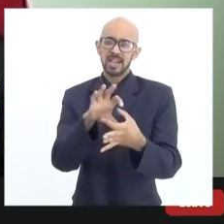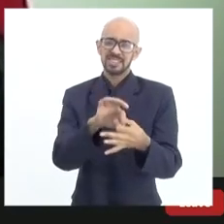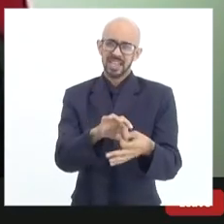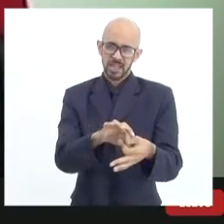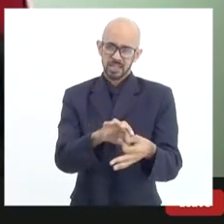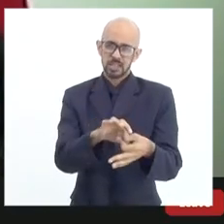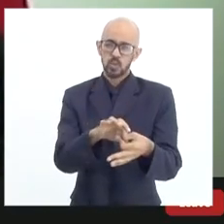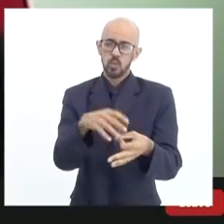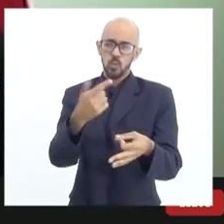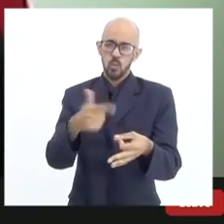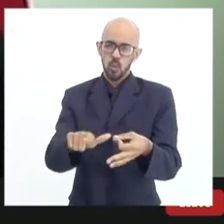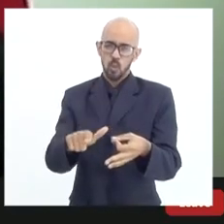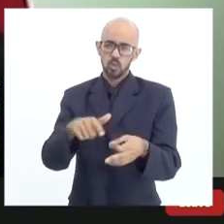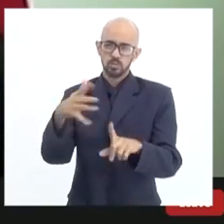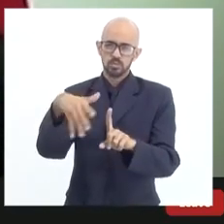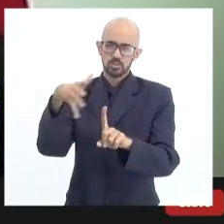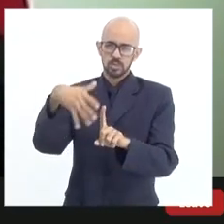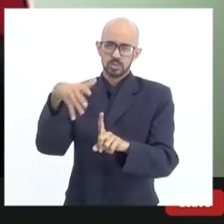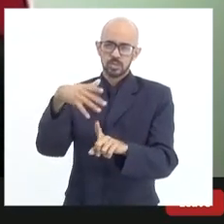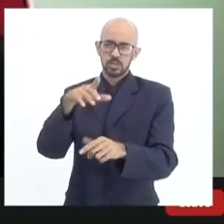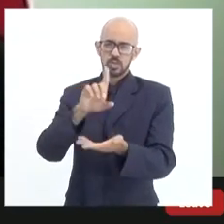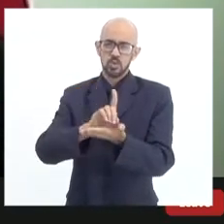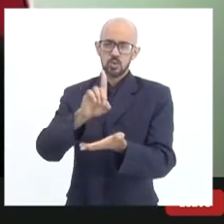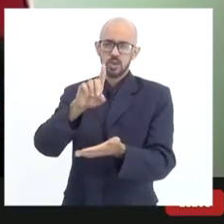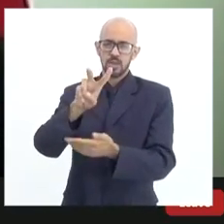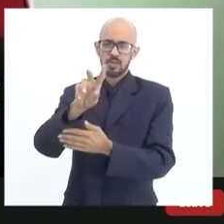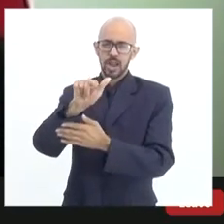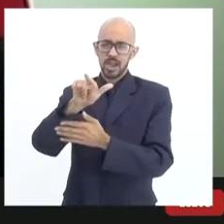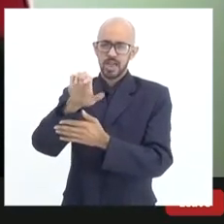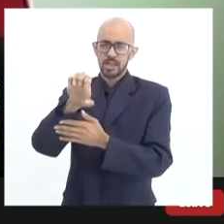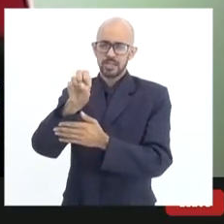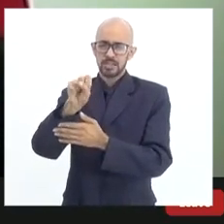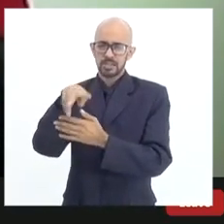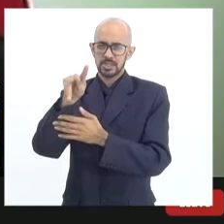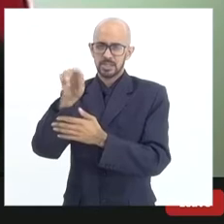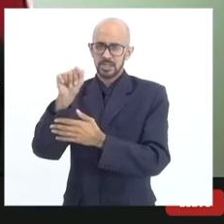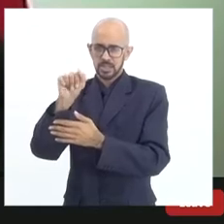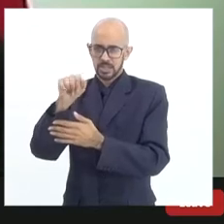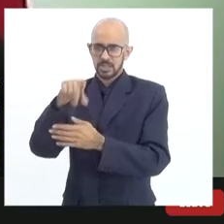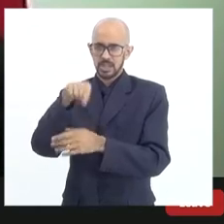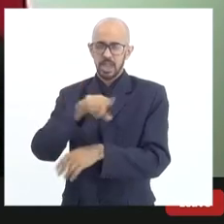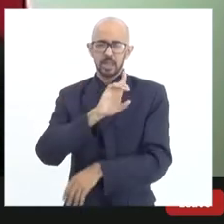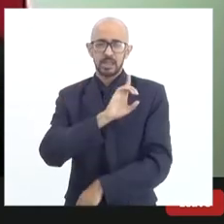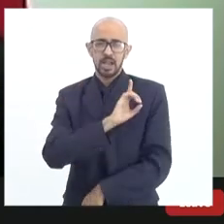outra oitiva, que foi da doutora Valesca, delegada titular da DEAN Cabo